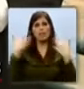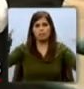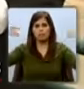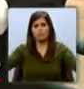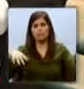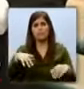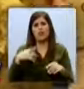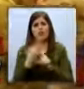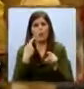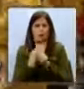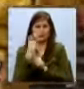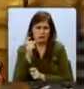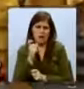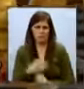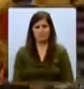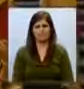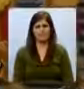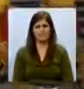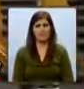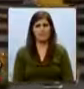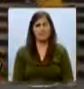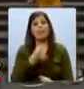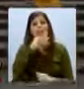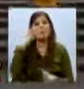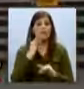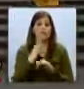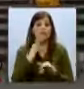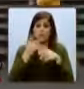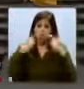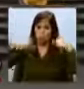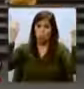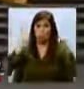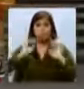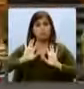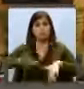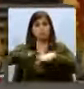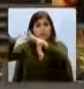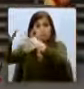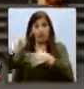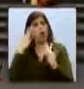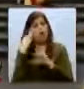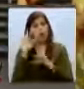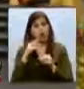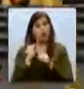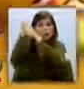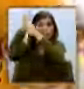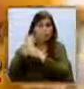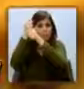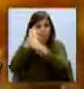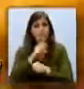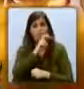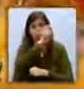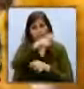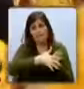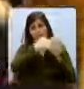maus espírit de manhã as comemorações públicas arrancaram com o habitual desfile da dança do Dragão Gigante também